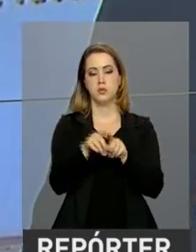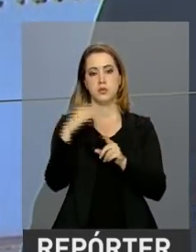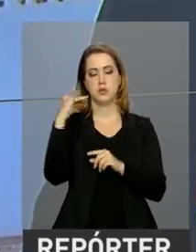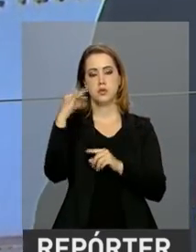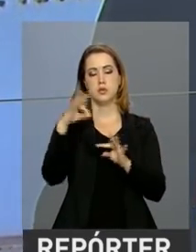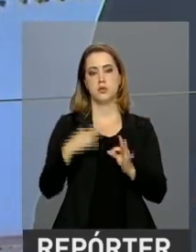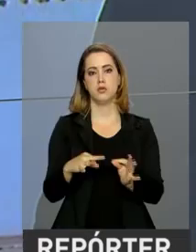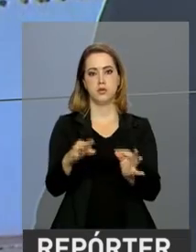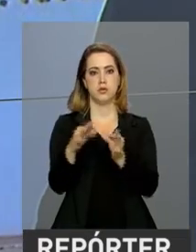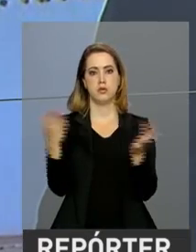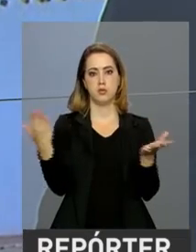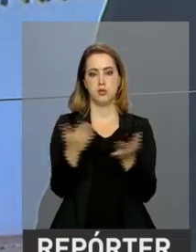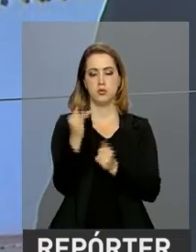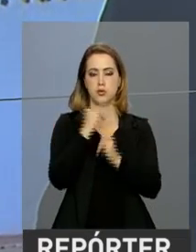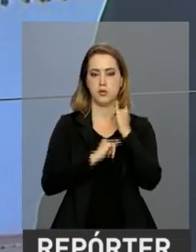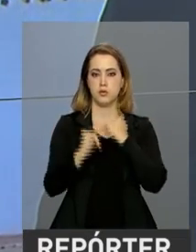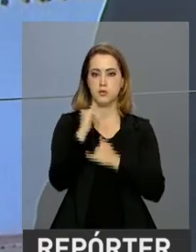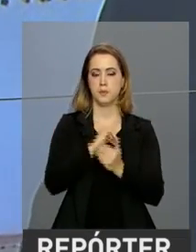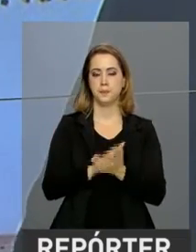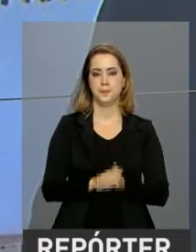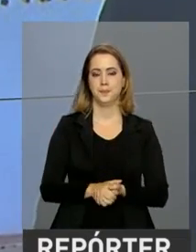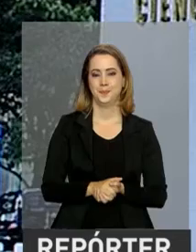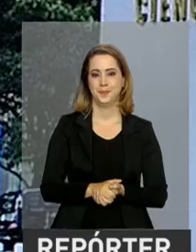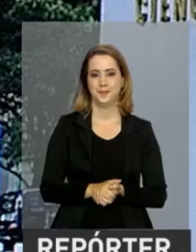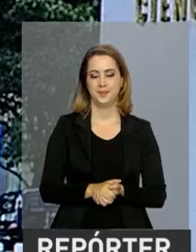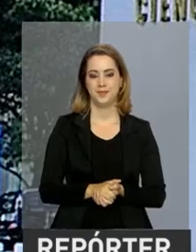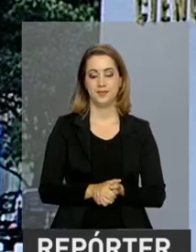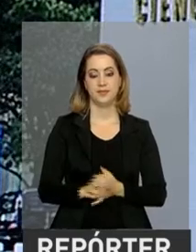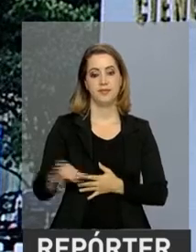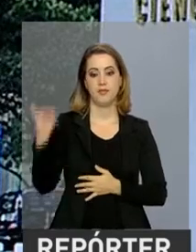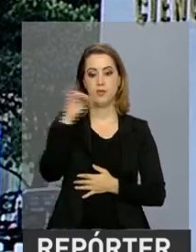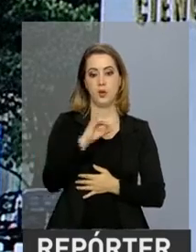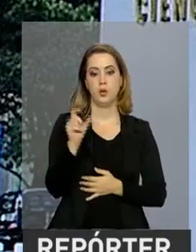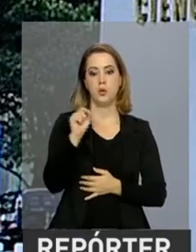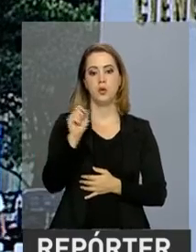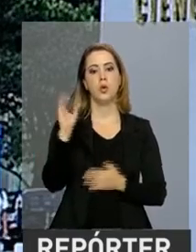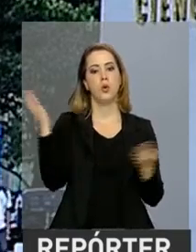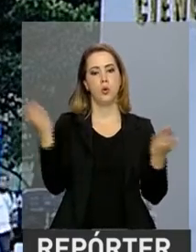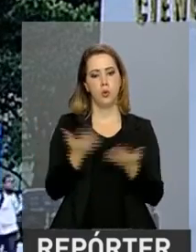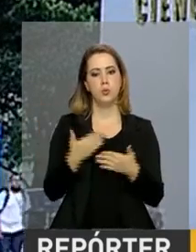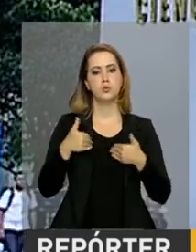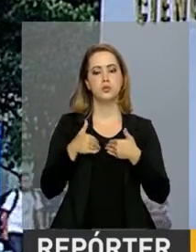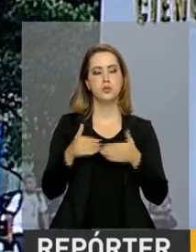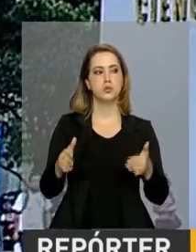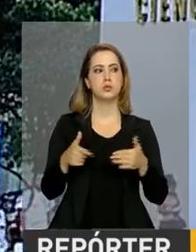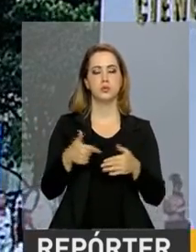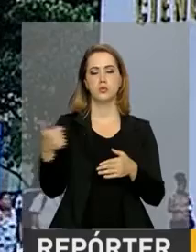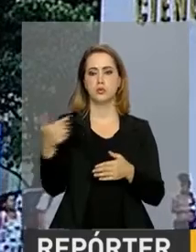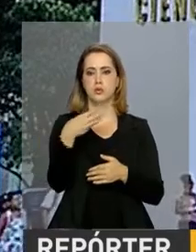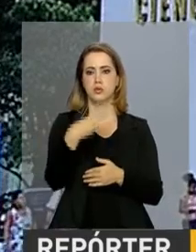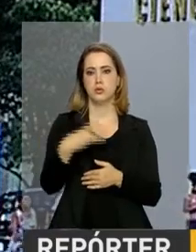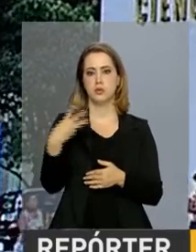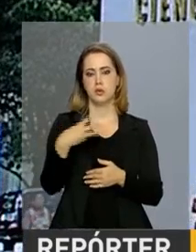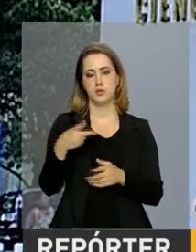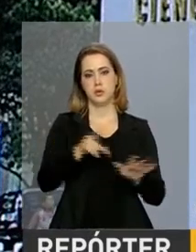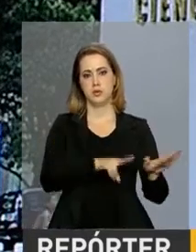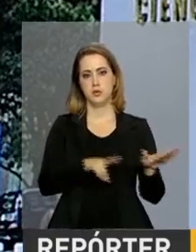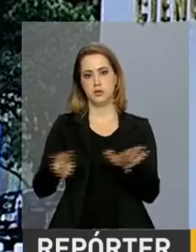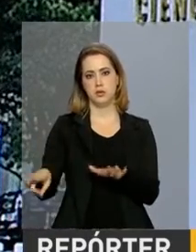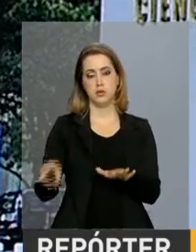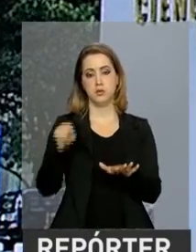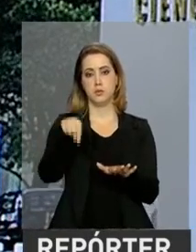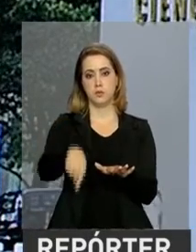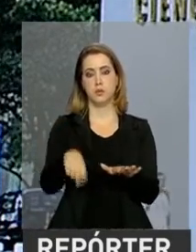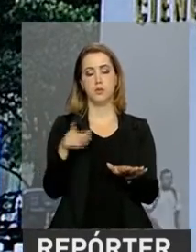as informações pra gente olê olá cielo isso apesar de a abertura ser hoje a 13ª semana nacional de ciência e